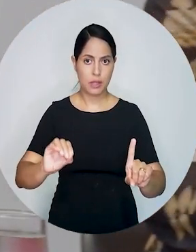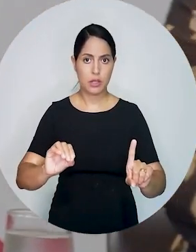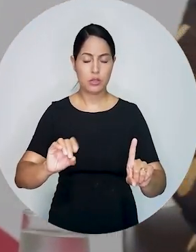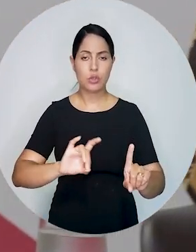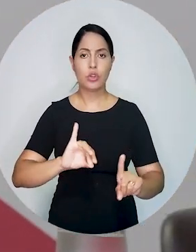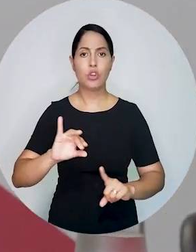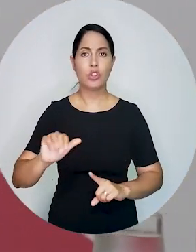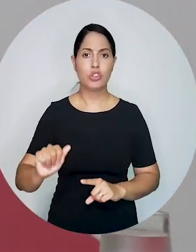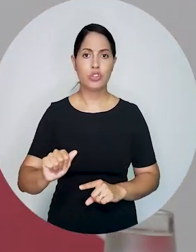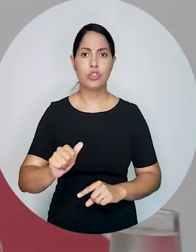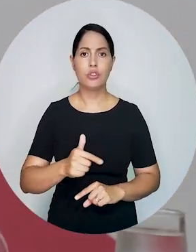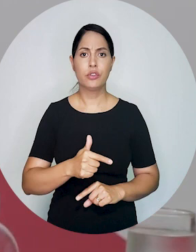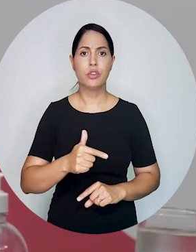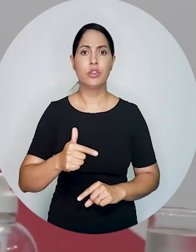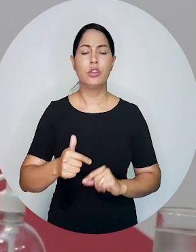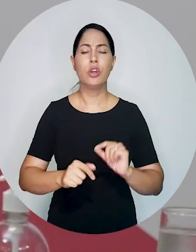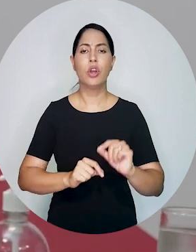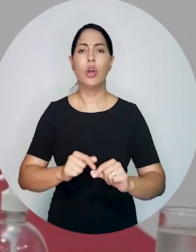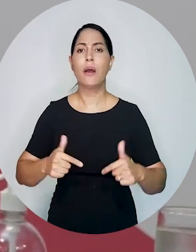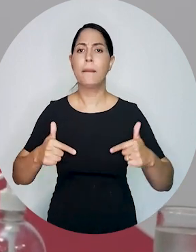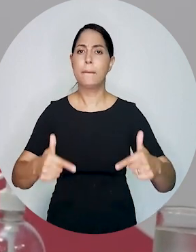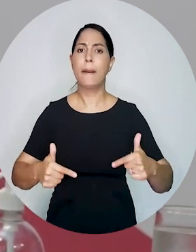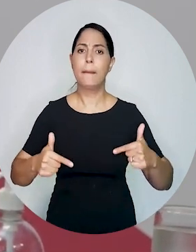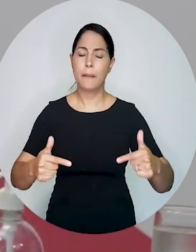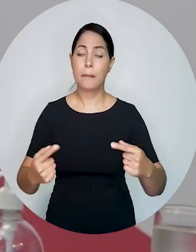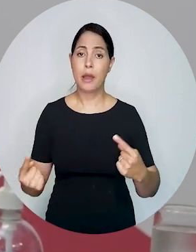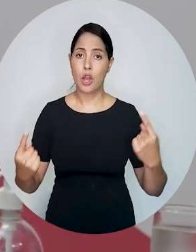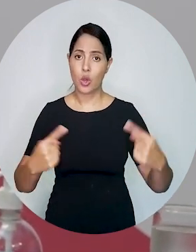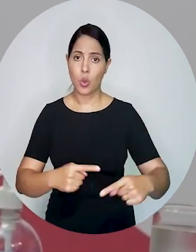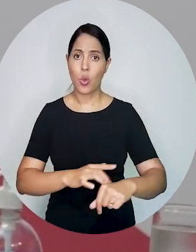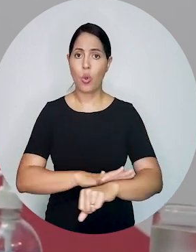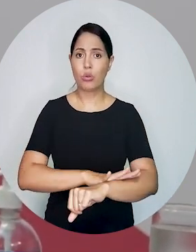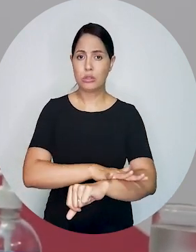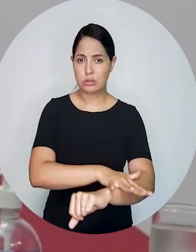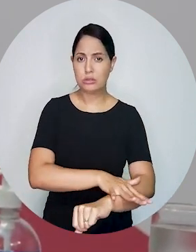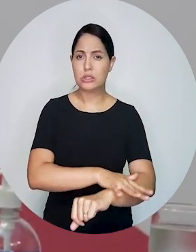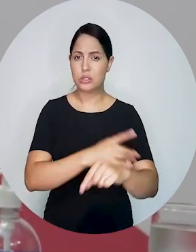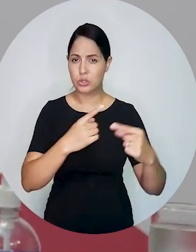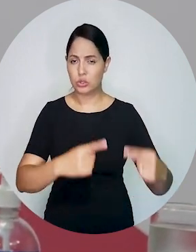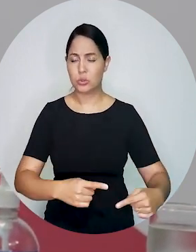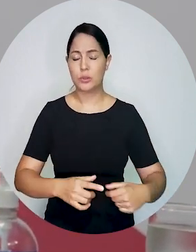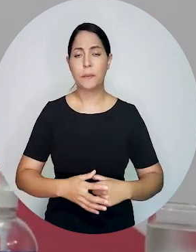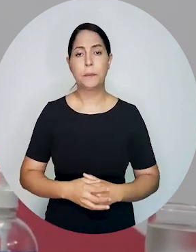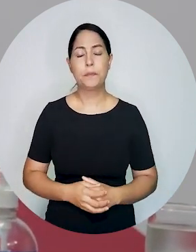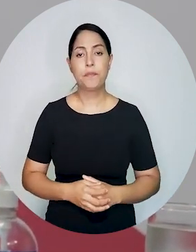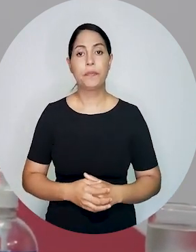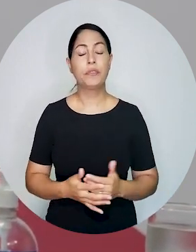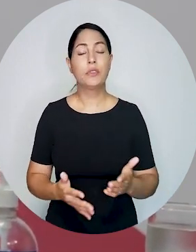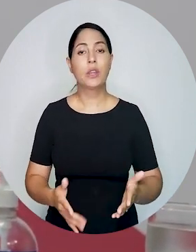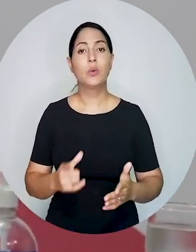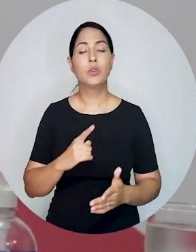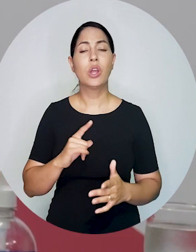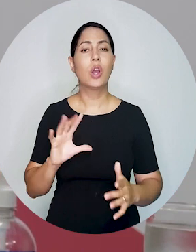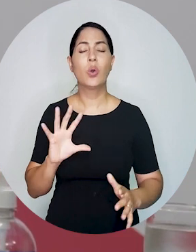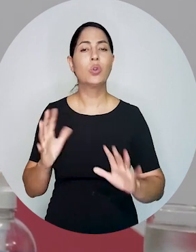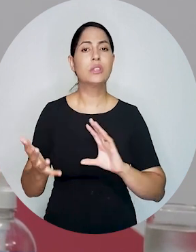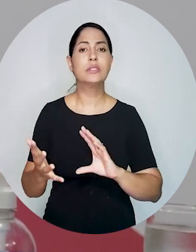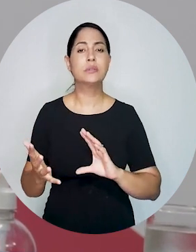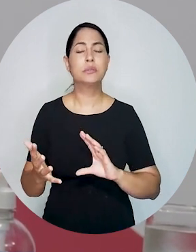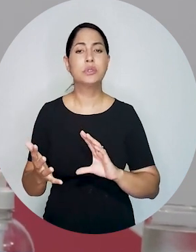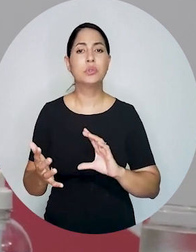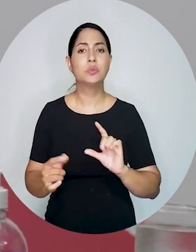21 de março como Dia de Combate à Discriminação e o Preconceito Racial, ela vai